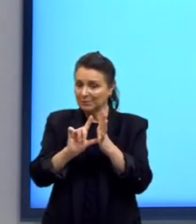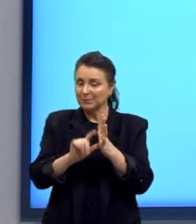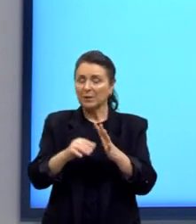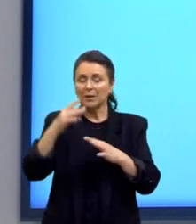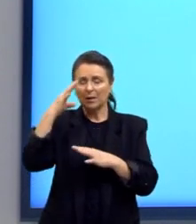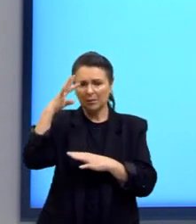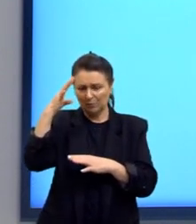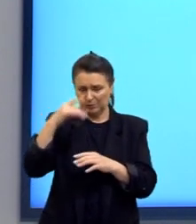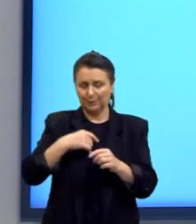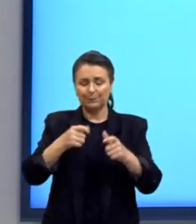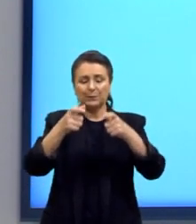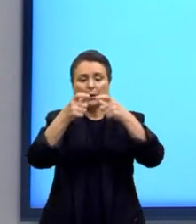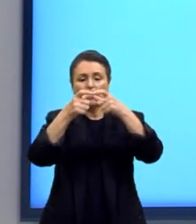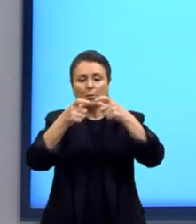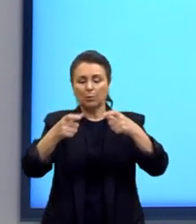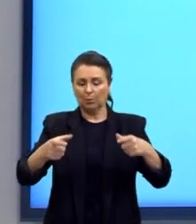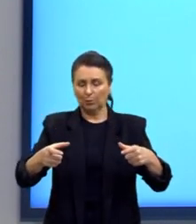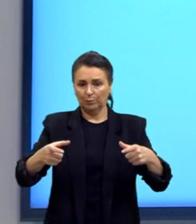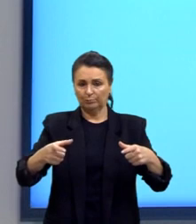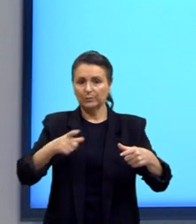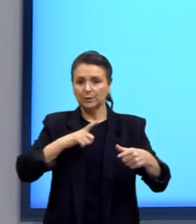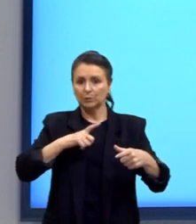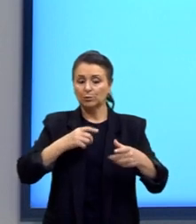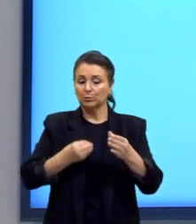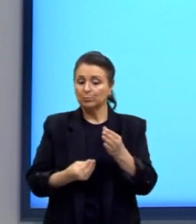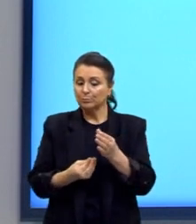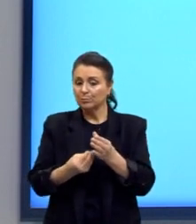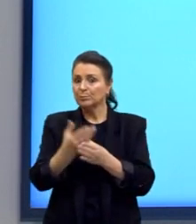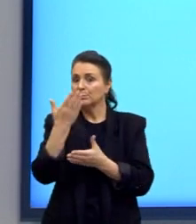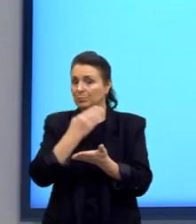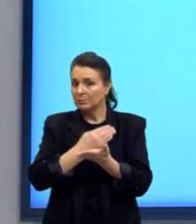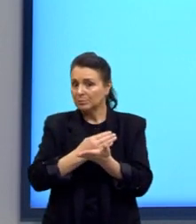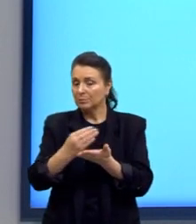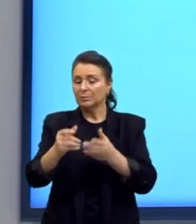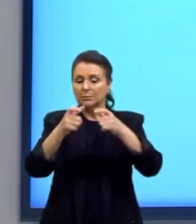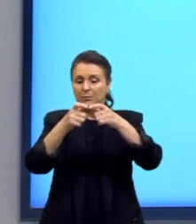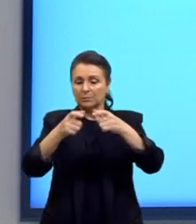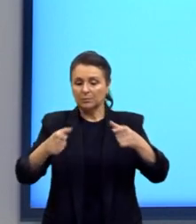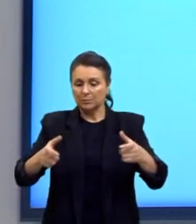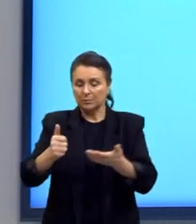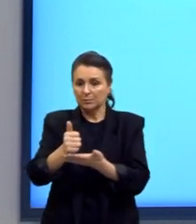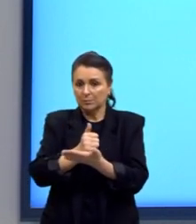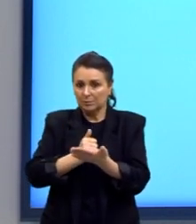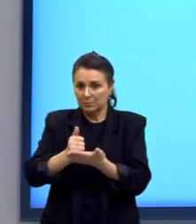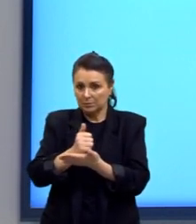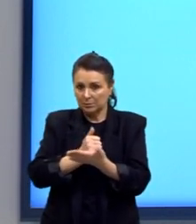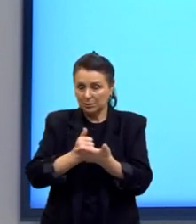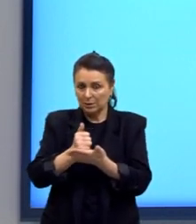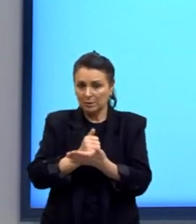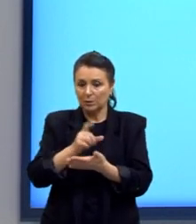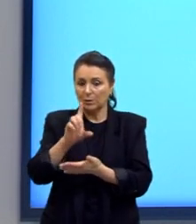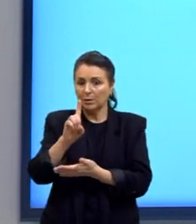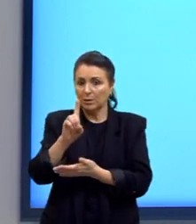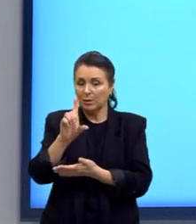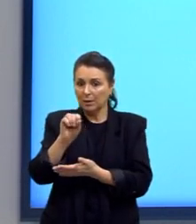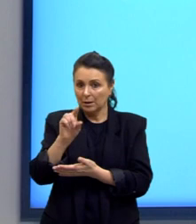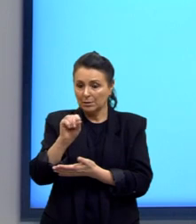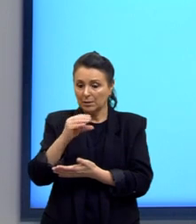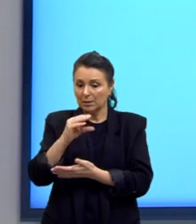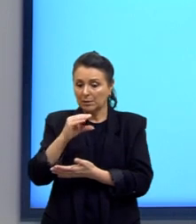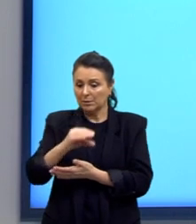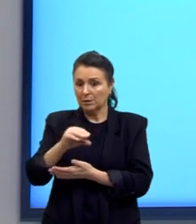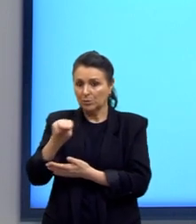aqui um cone Que nós tínhamos Originalmente esse cone tinha ali base com um 10 um metro de